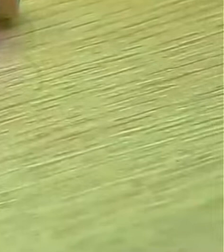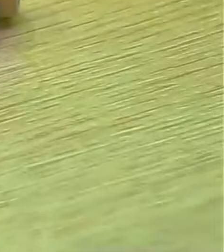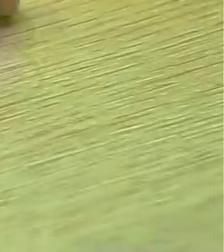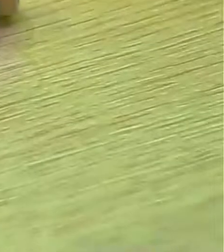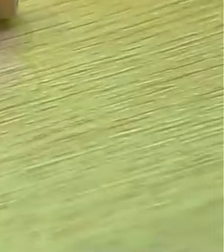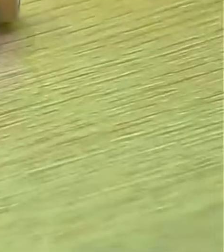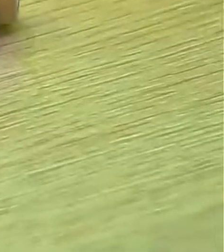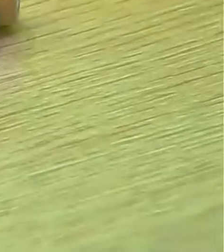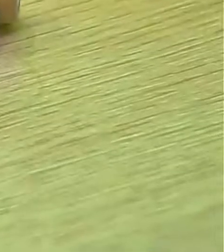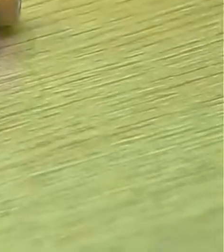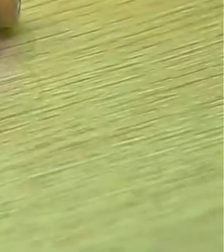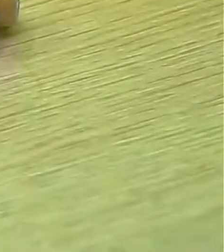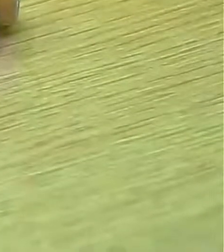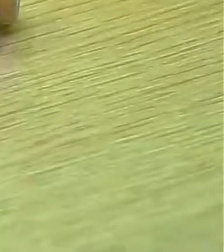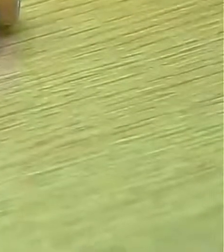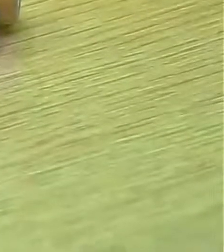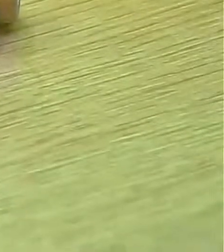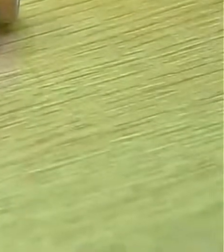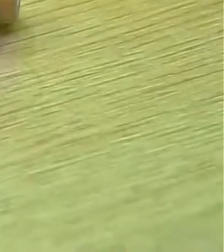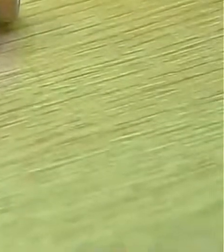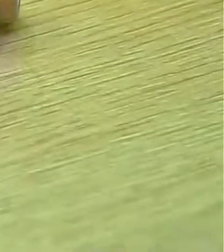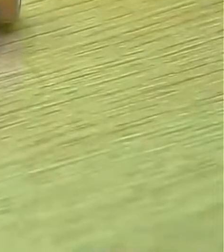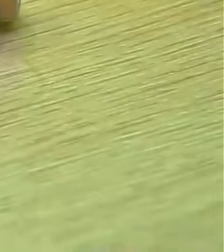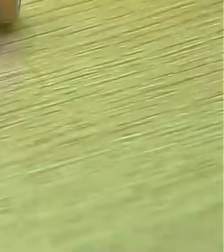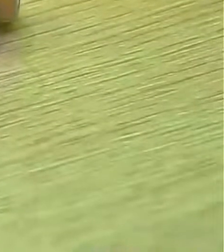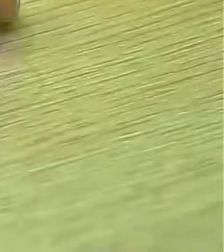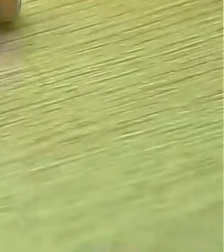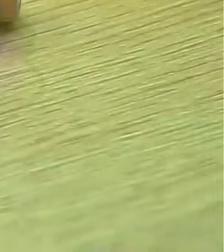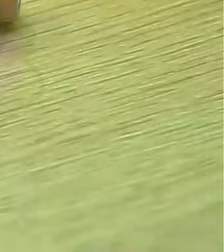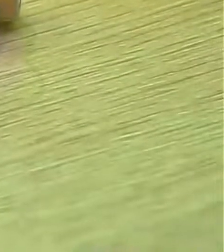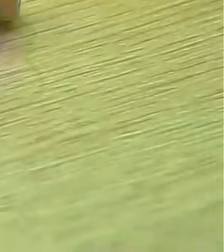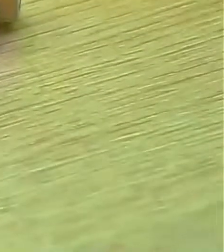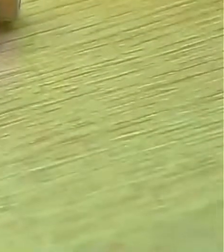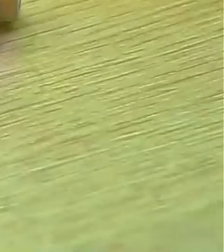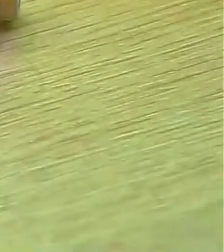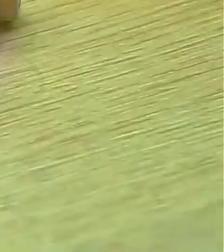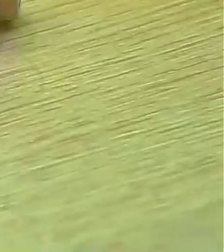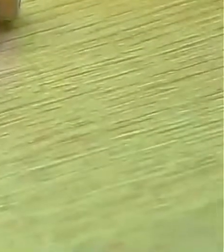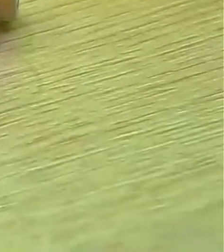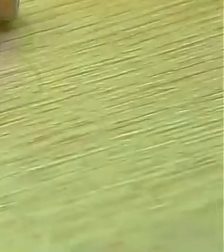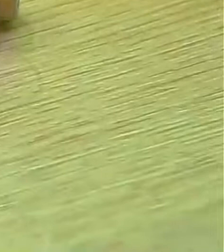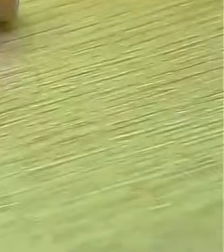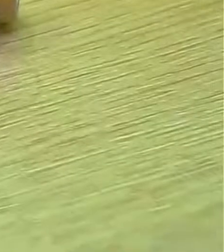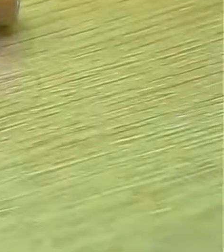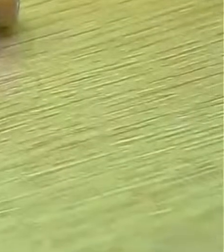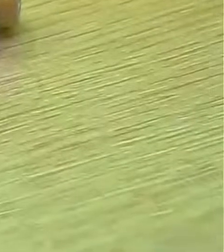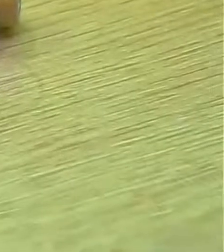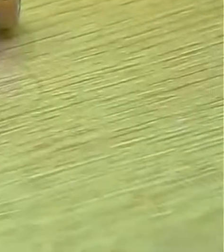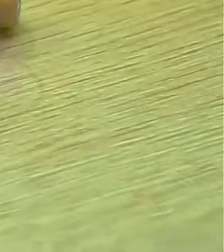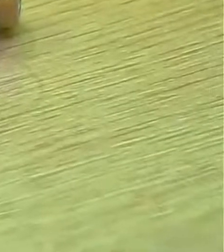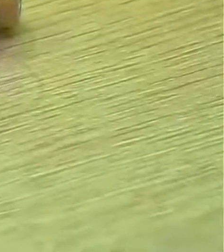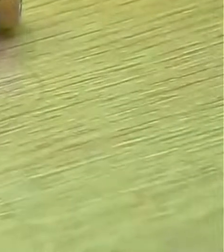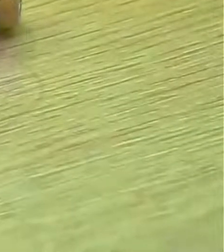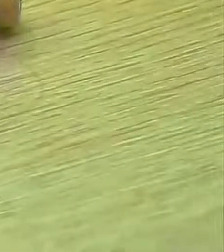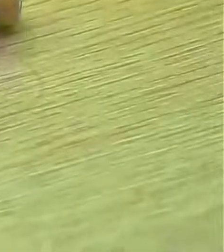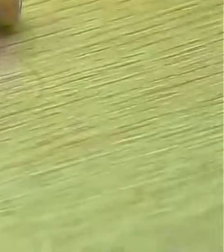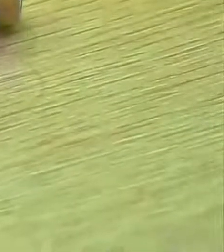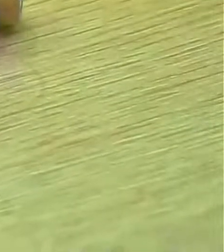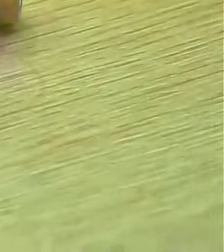OUS1881, e ele é um circuito integrado que é capaz de operar como sensor de efeito Hall aqui, detectando a polaridade de um